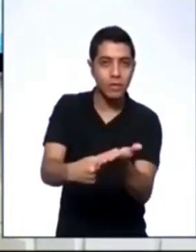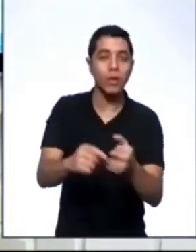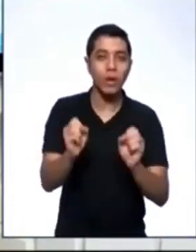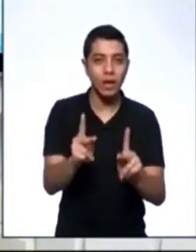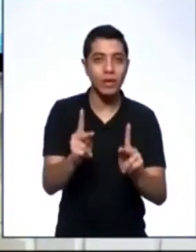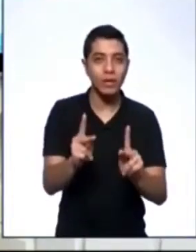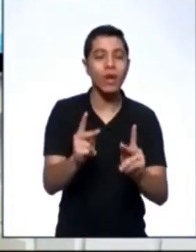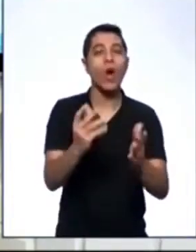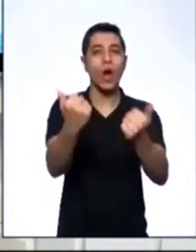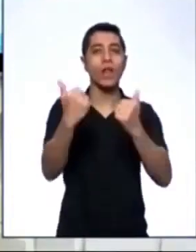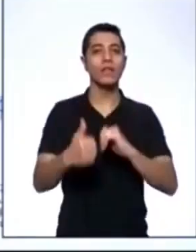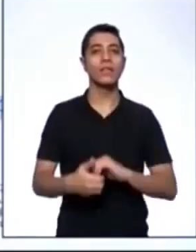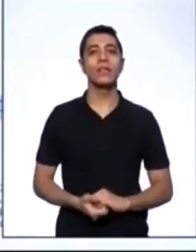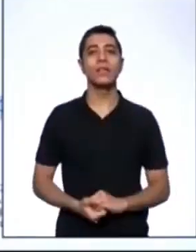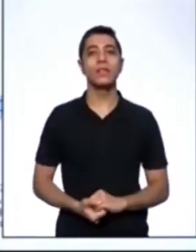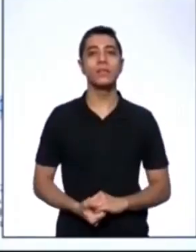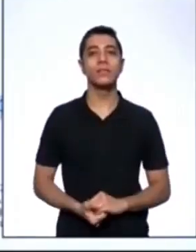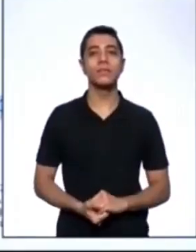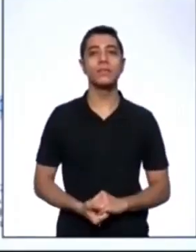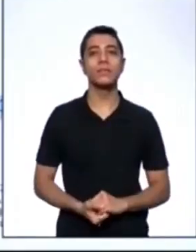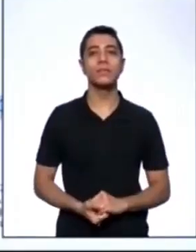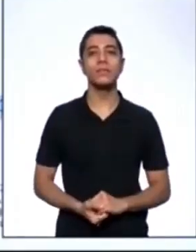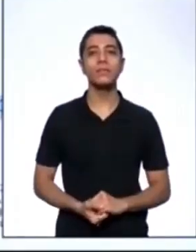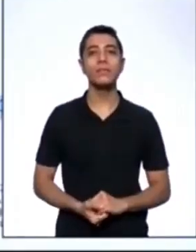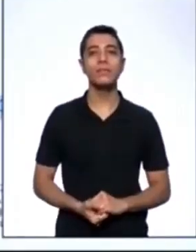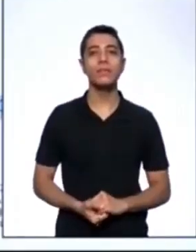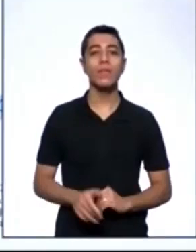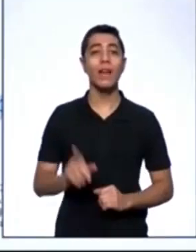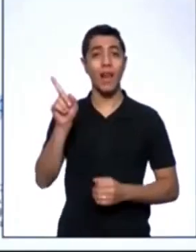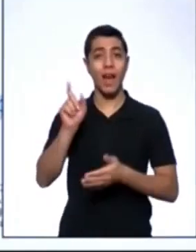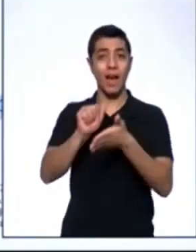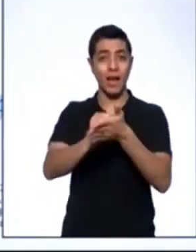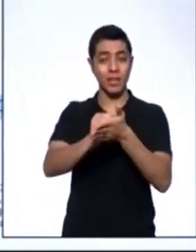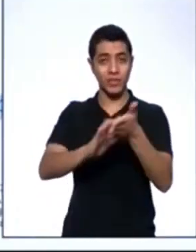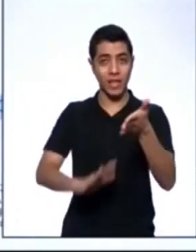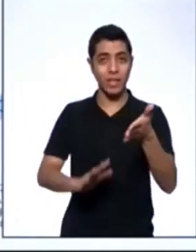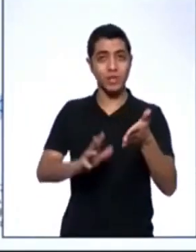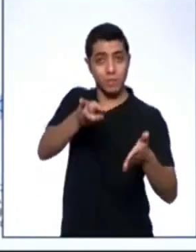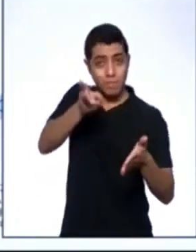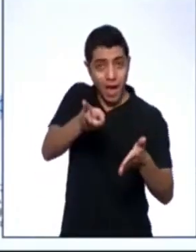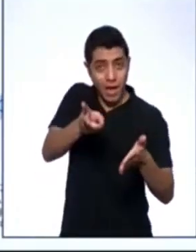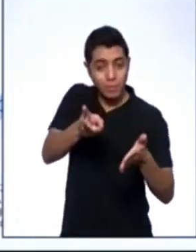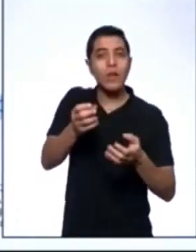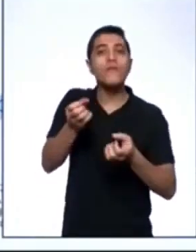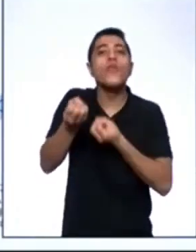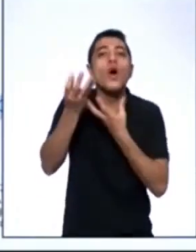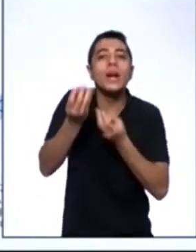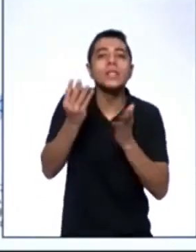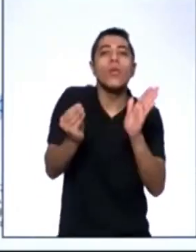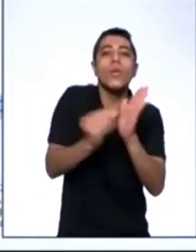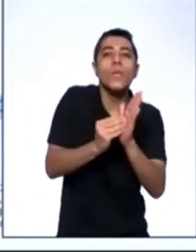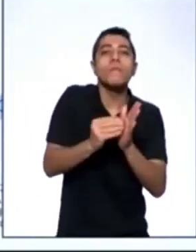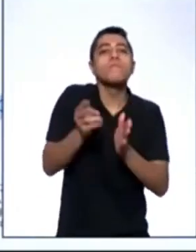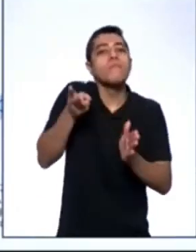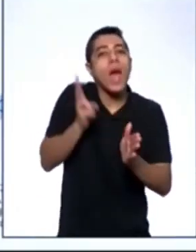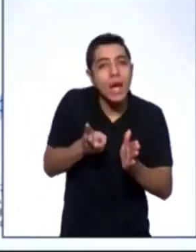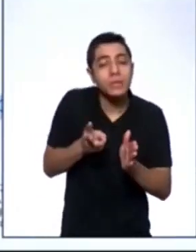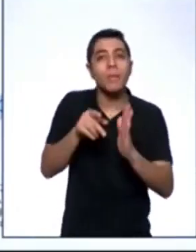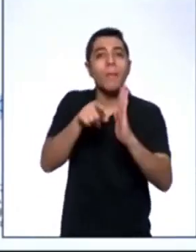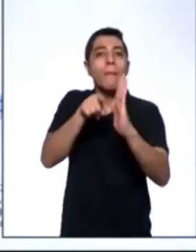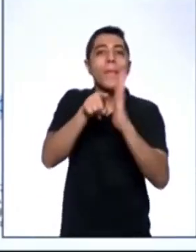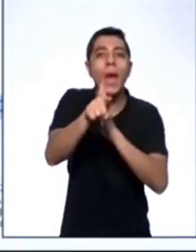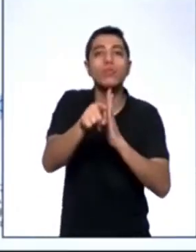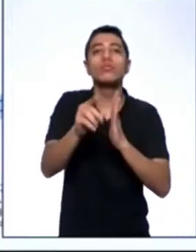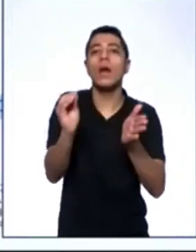Então olha só o mesmo exercício as mesmas informações a mesma